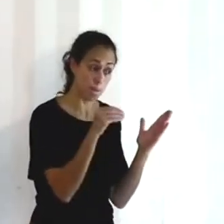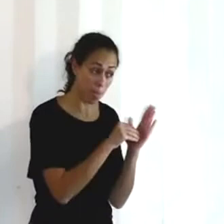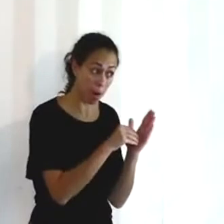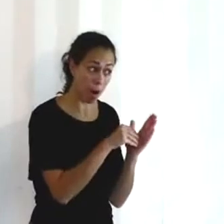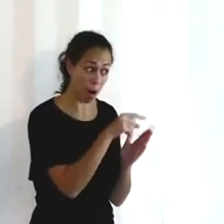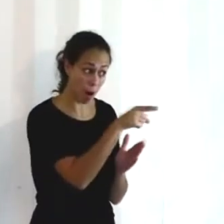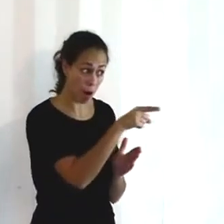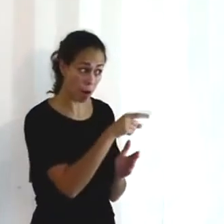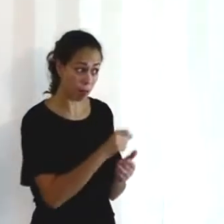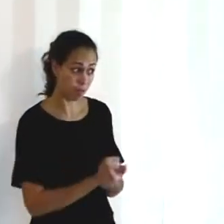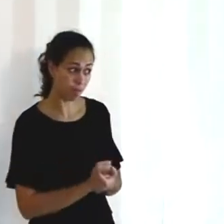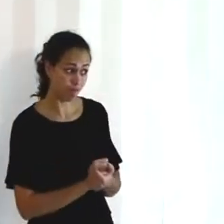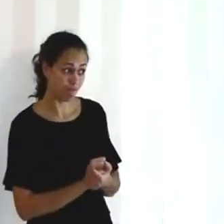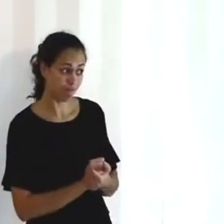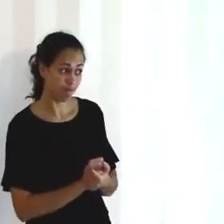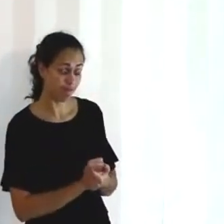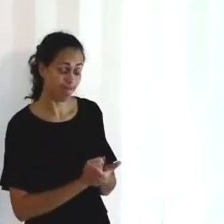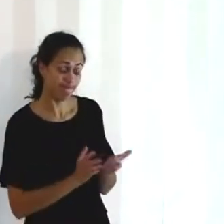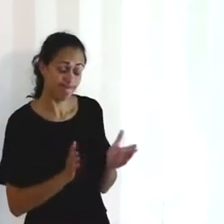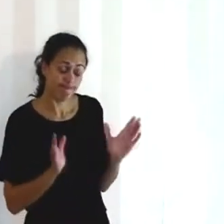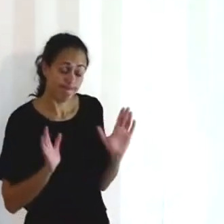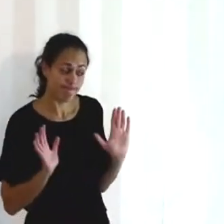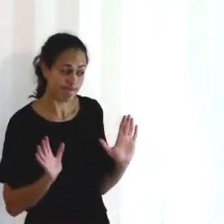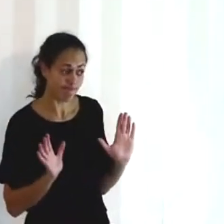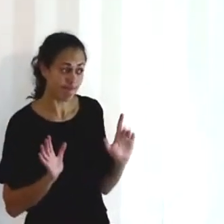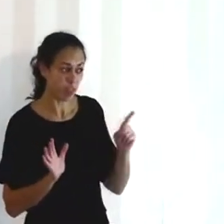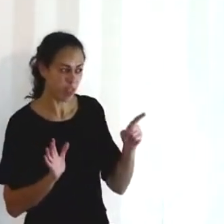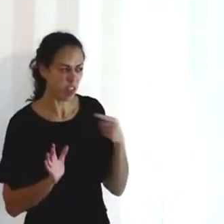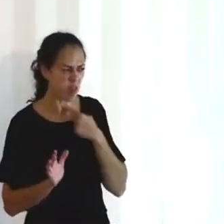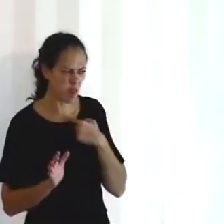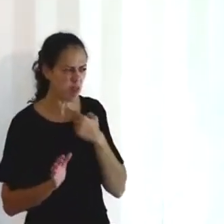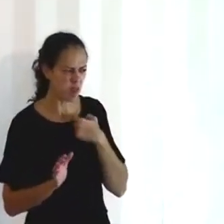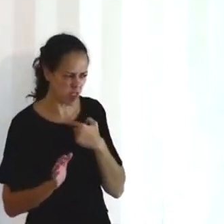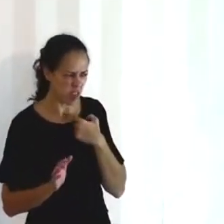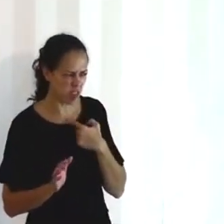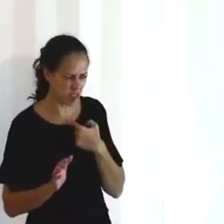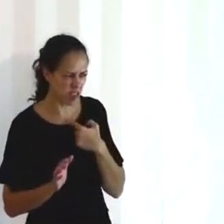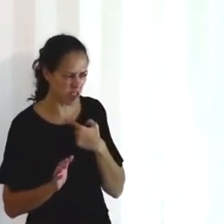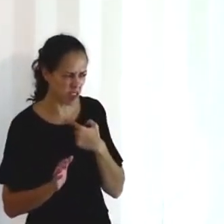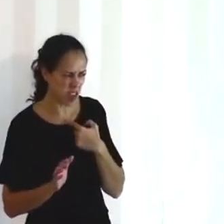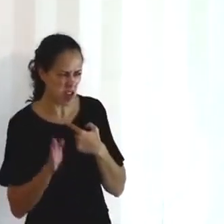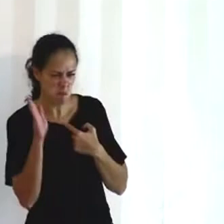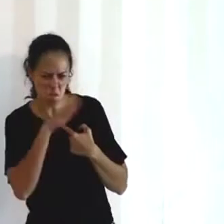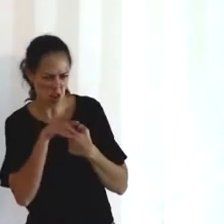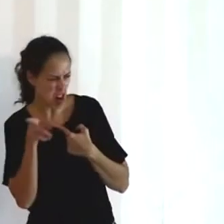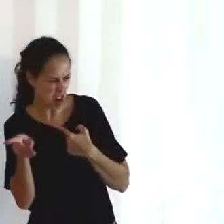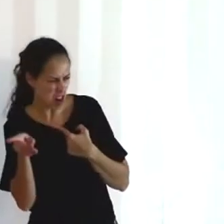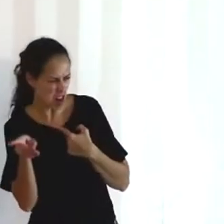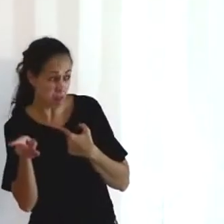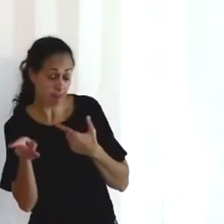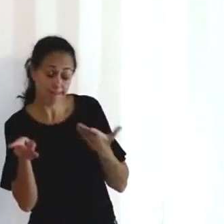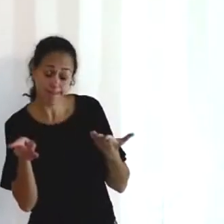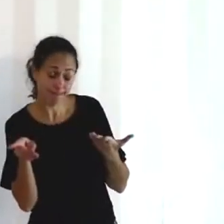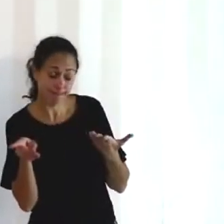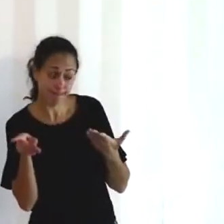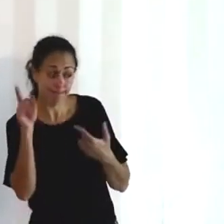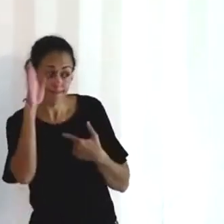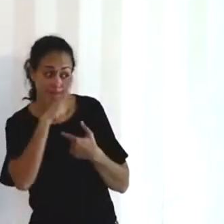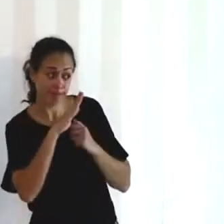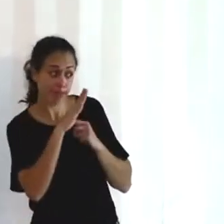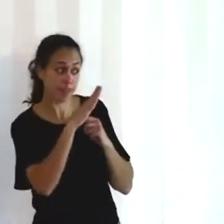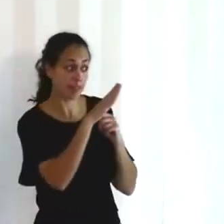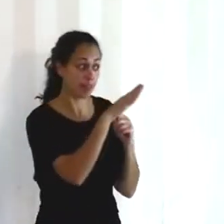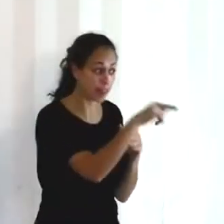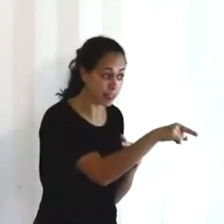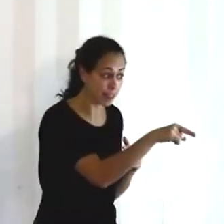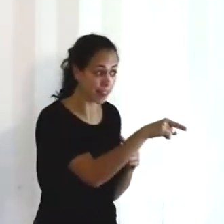Tudo isso fica em nós. Tudo aquilo que nós queremos de mal para as pessoas, por que nós teríamos de receber